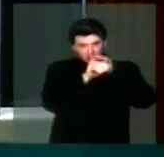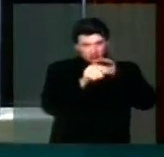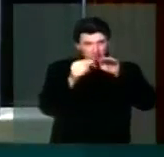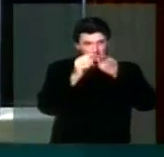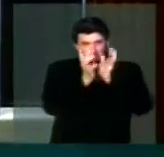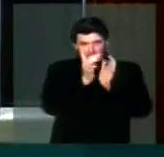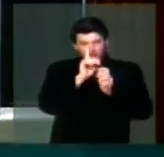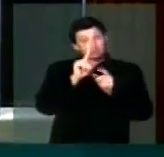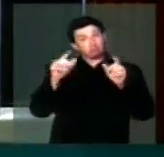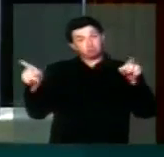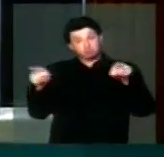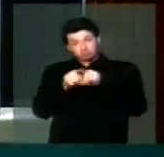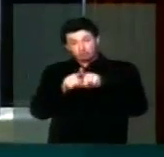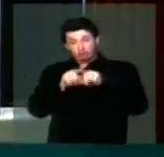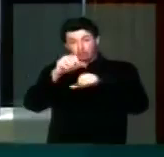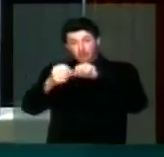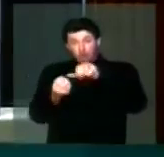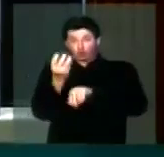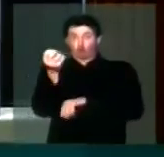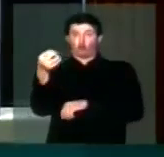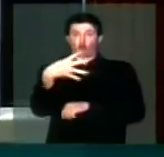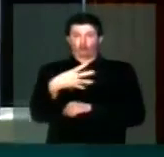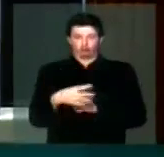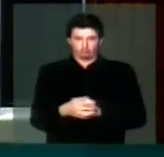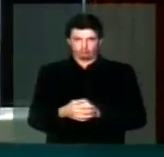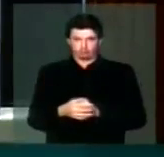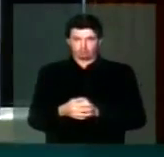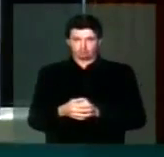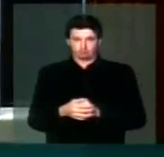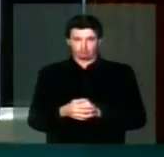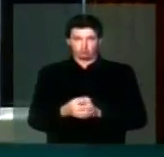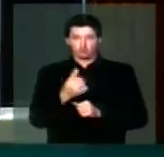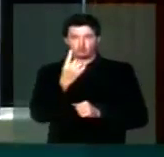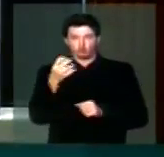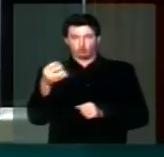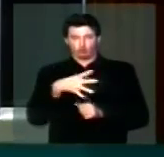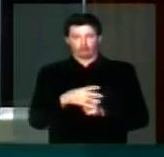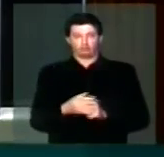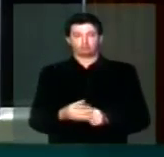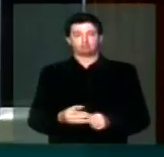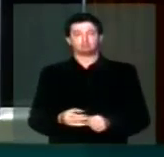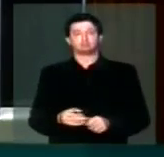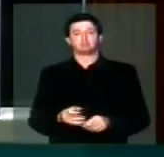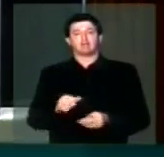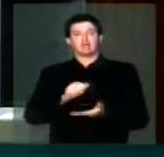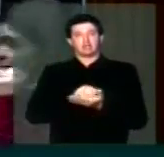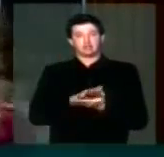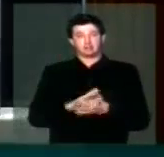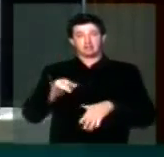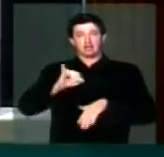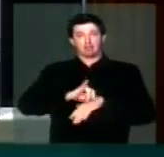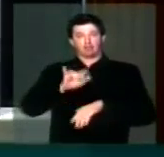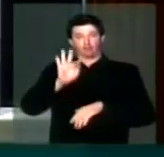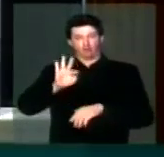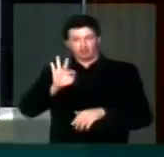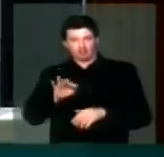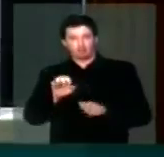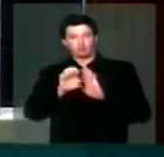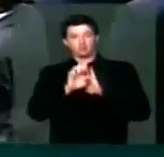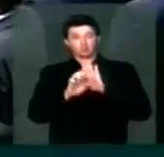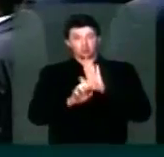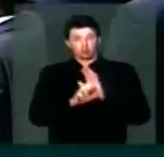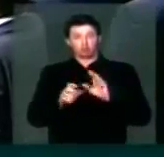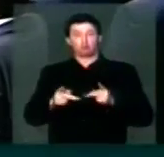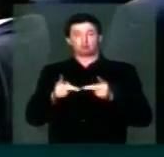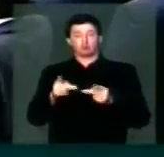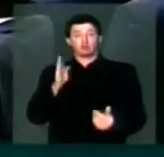cuja existência legal tem início com o registro no ofício civil competente da Capital Federal, do estatuto e do programa,